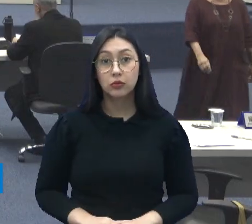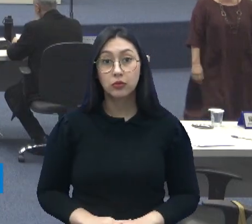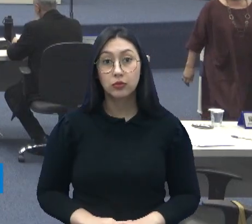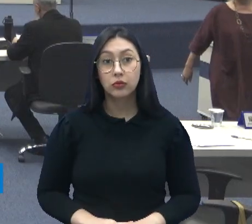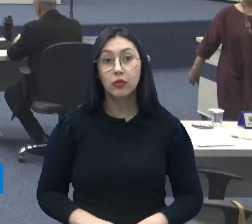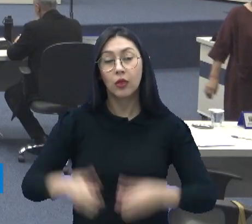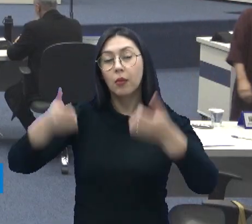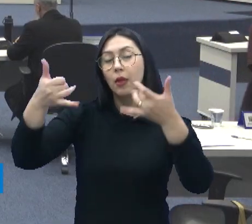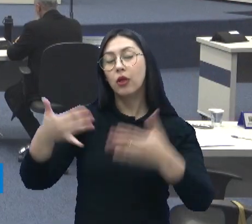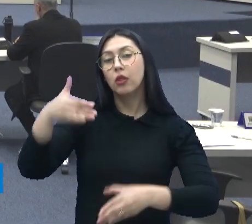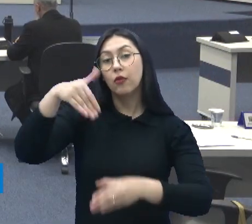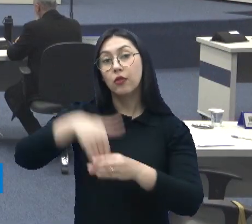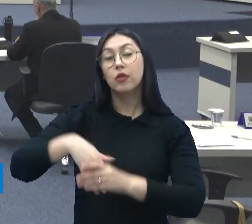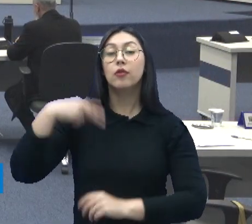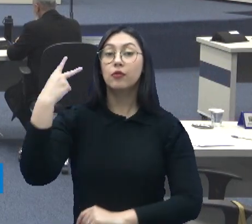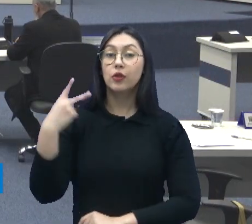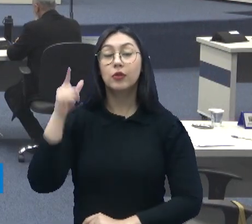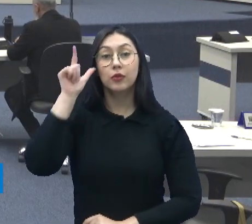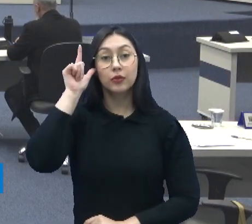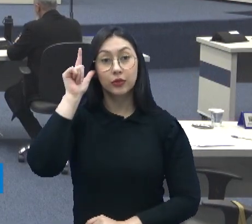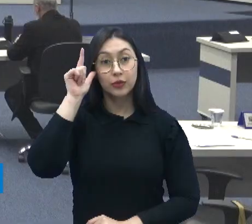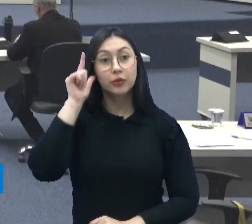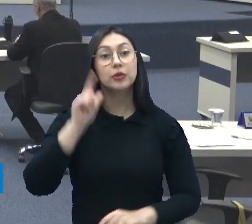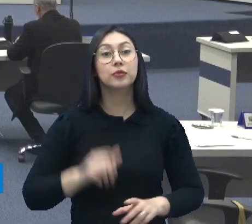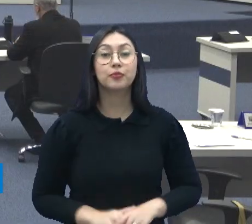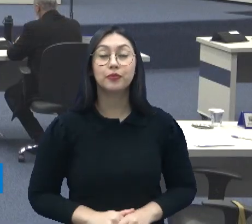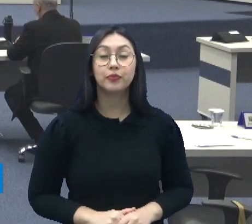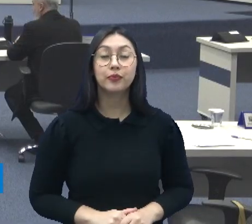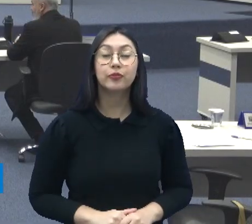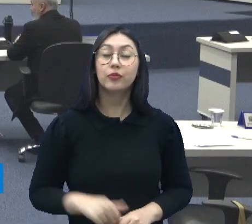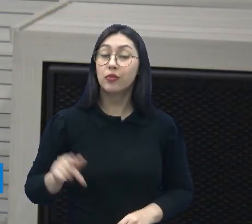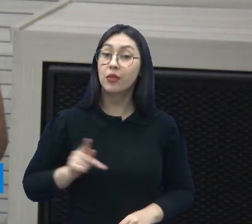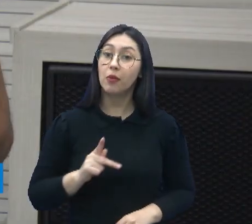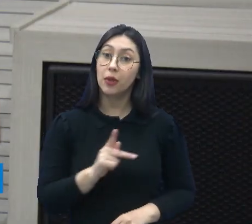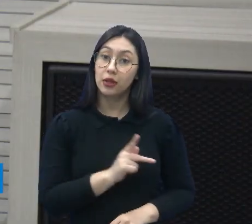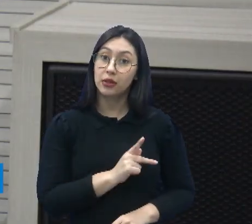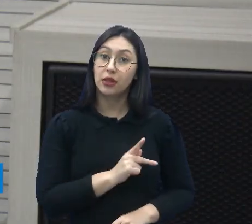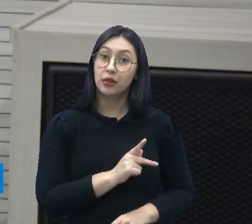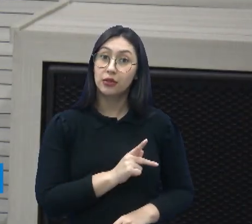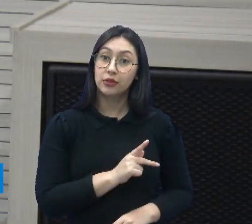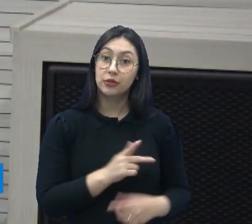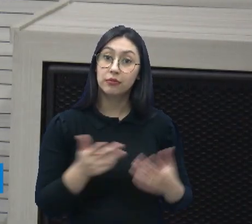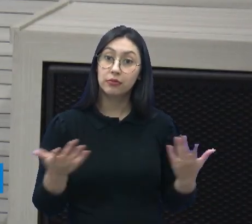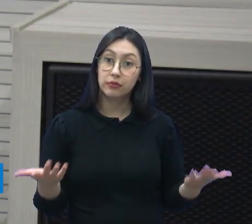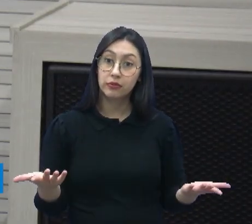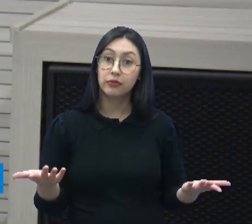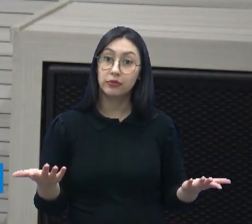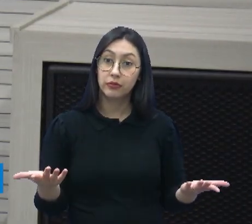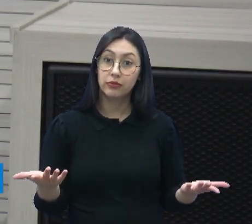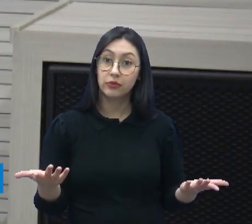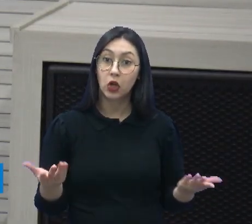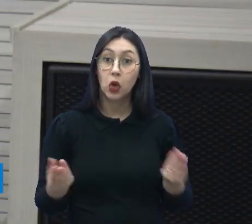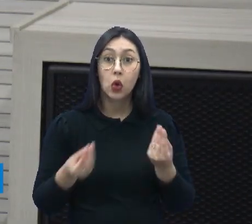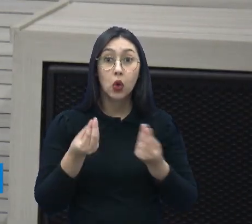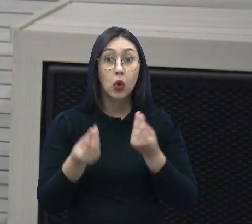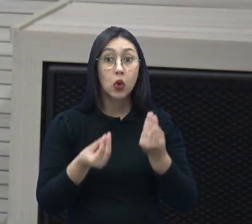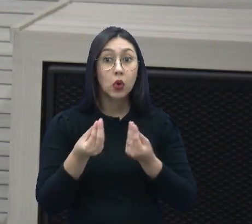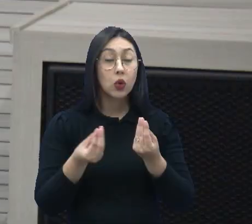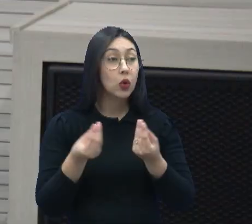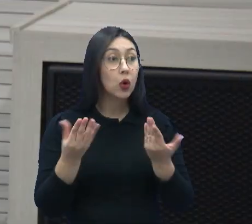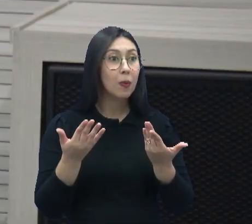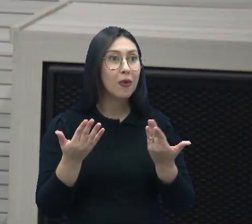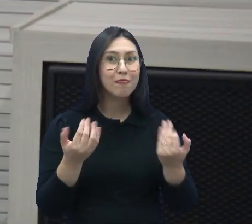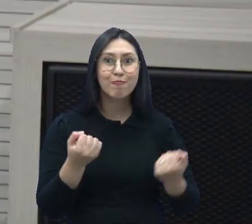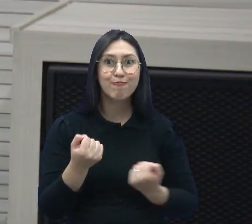Justificativa de votação, vereador Lino Bispo. Senhor presidente, não dava para somar com requerimento